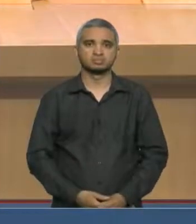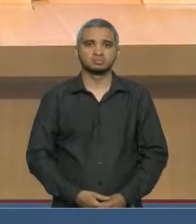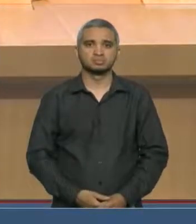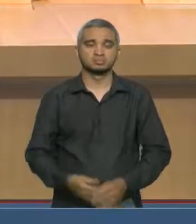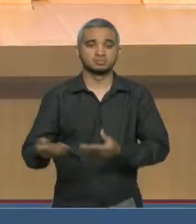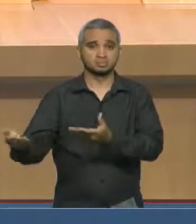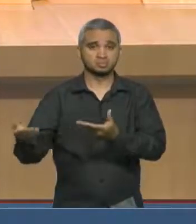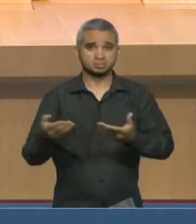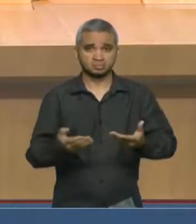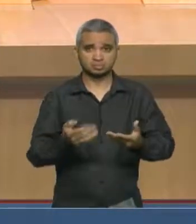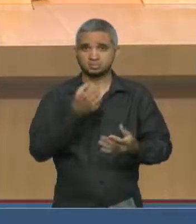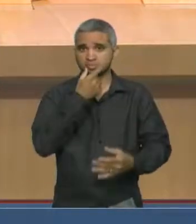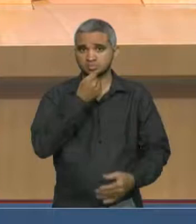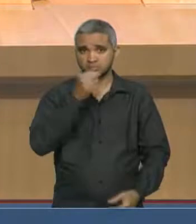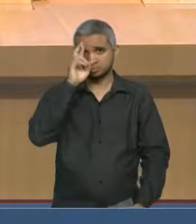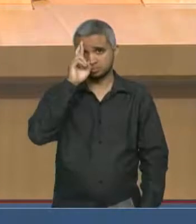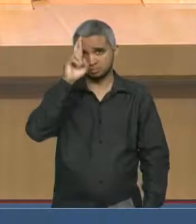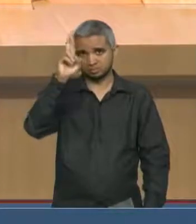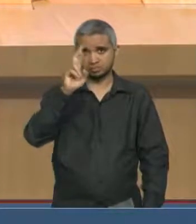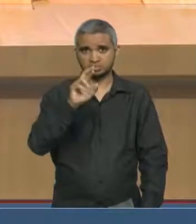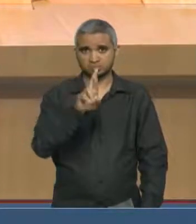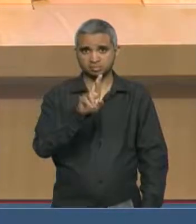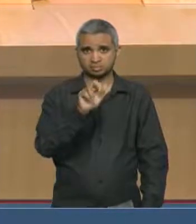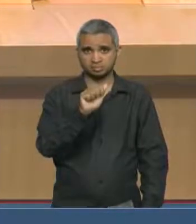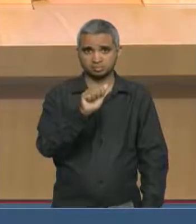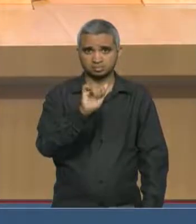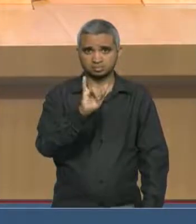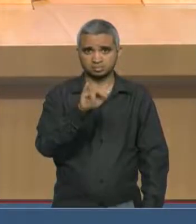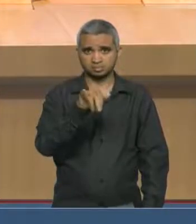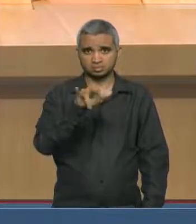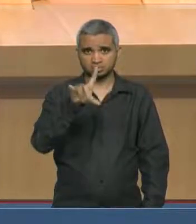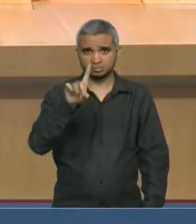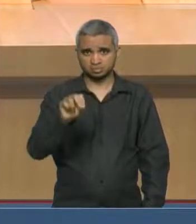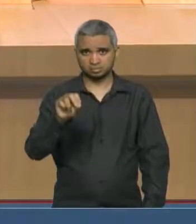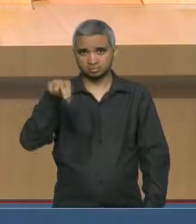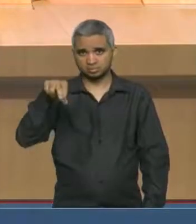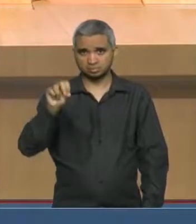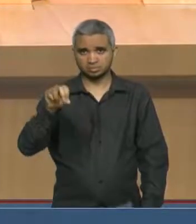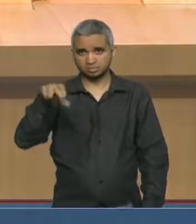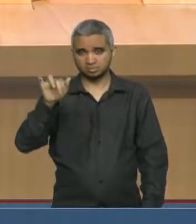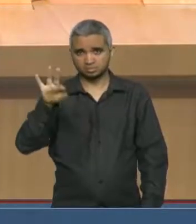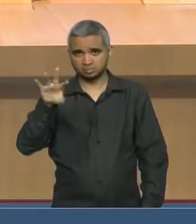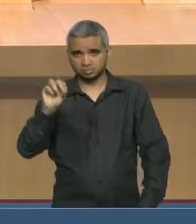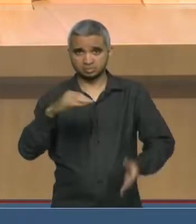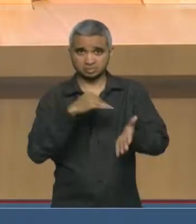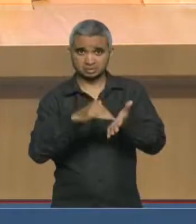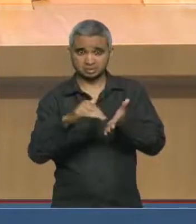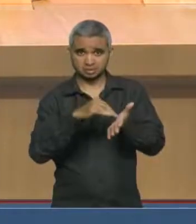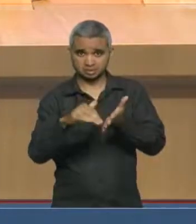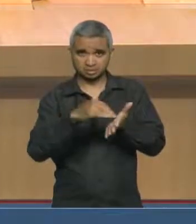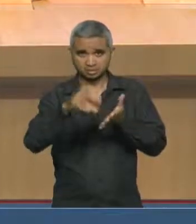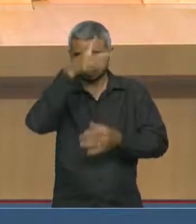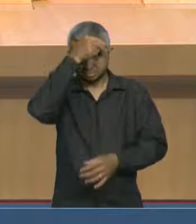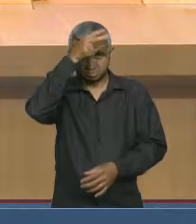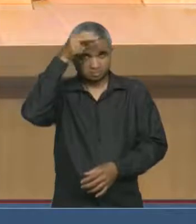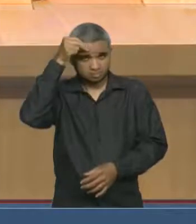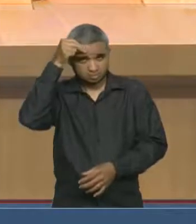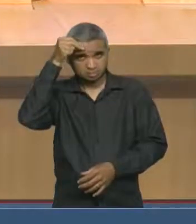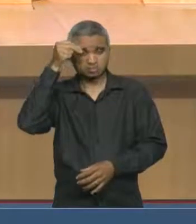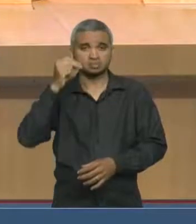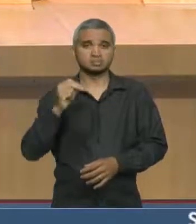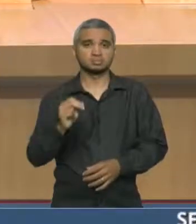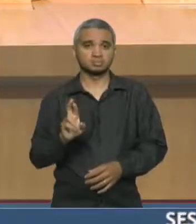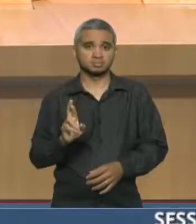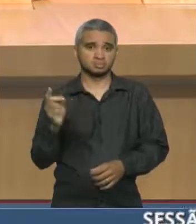Excelentíssimo senhor Raimundo Nonato Silva Júnior, secretário municipal extraordinário de Relações Parlamentares, neste ato representando